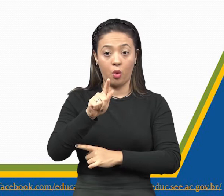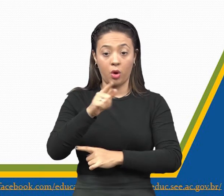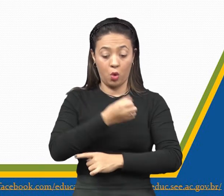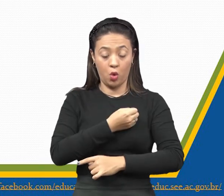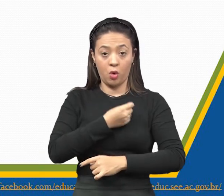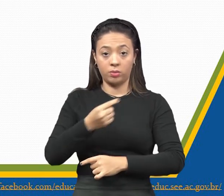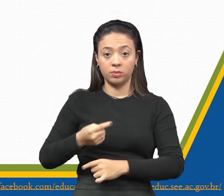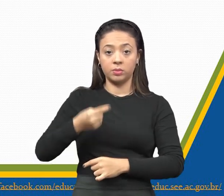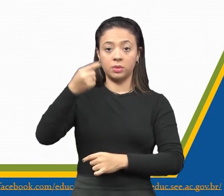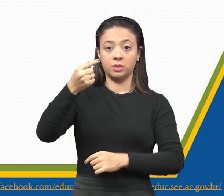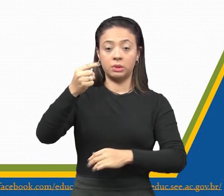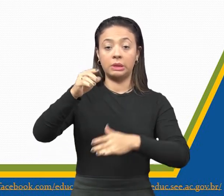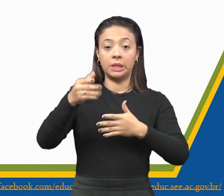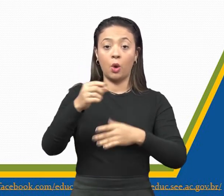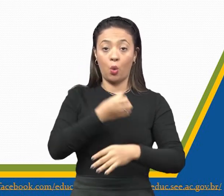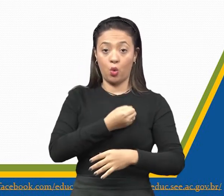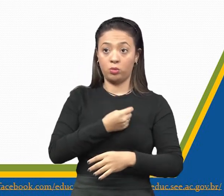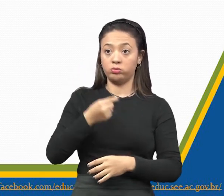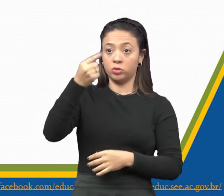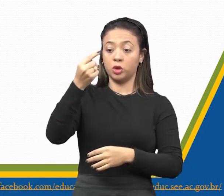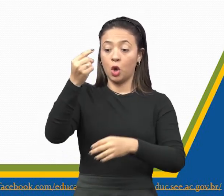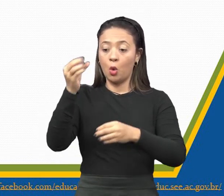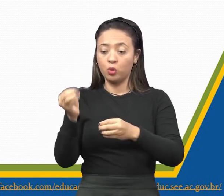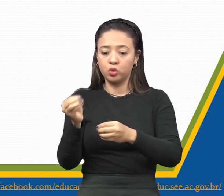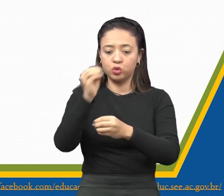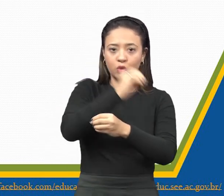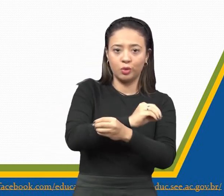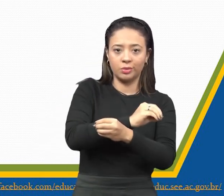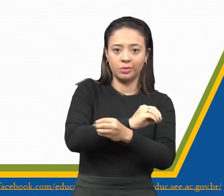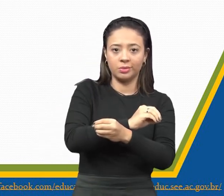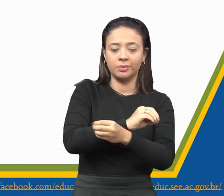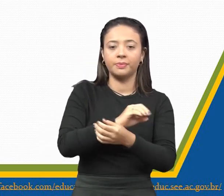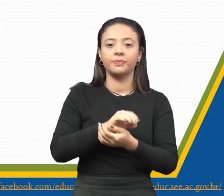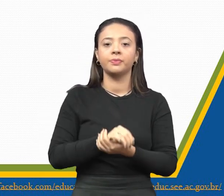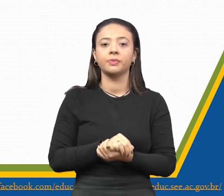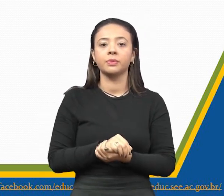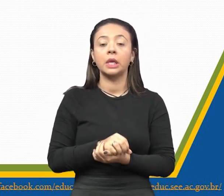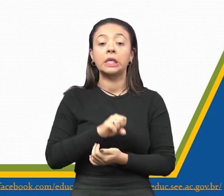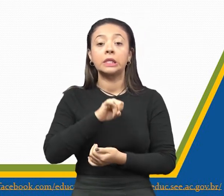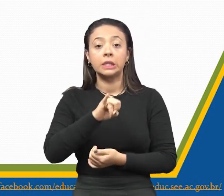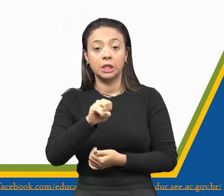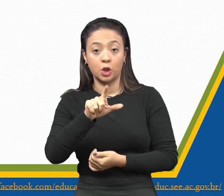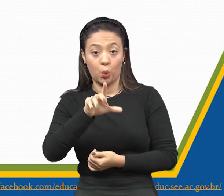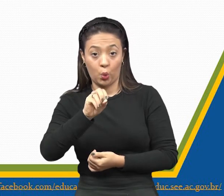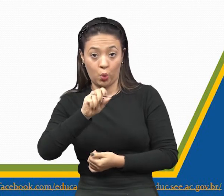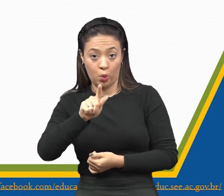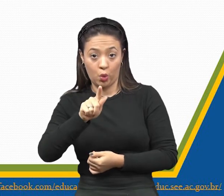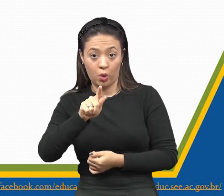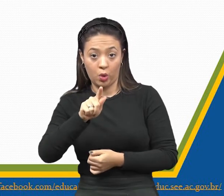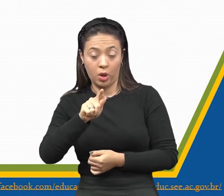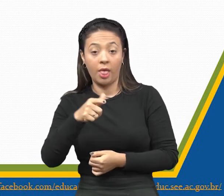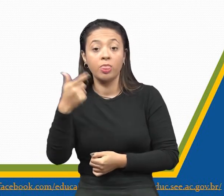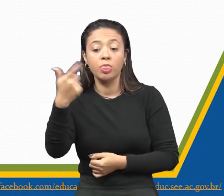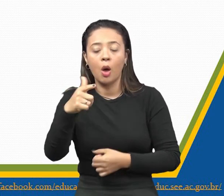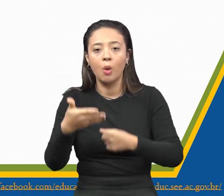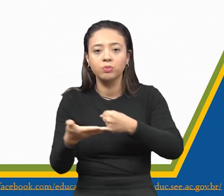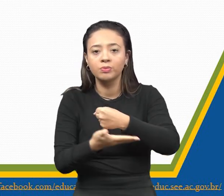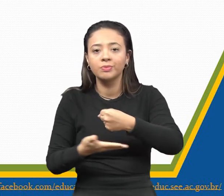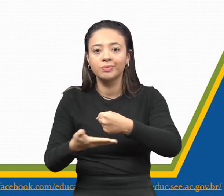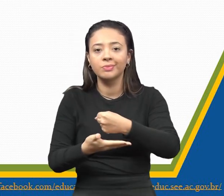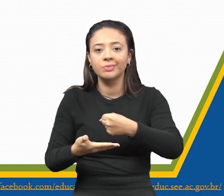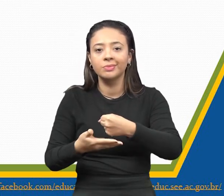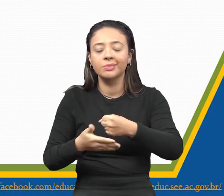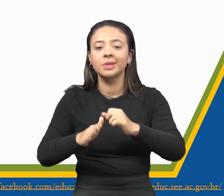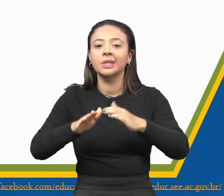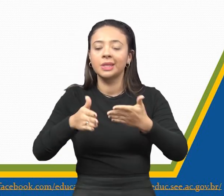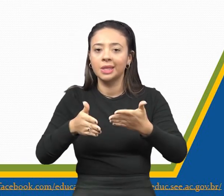toda a minha operação. E por último, se o logaritmo não mostra sua base, então nós podemos considerar